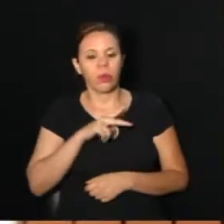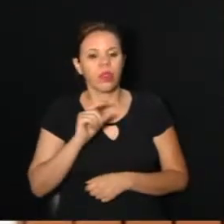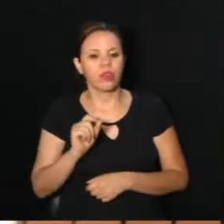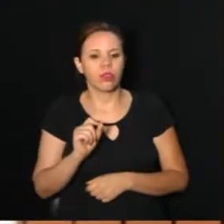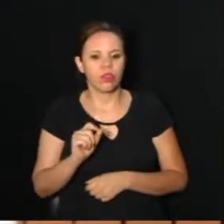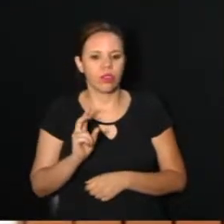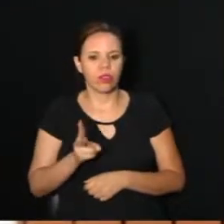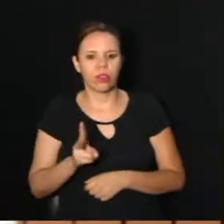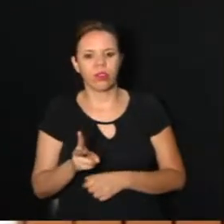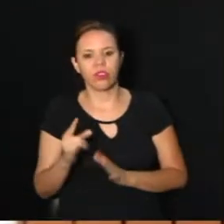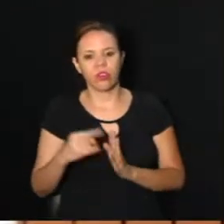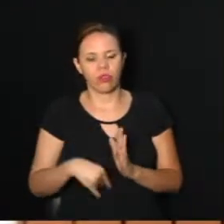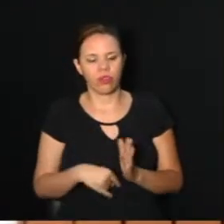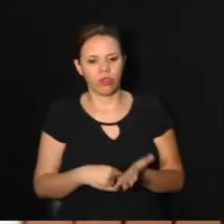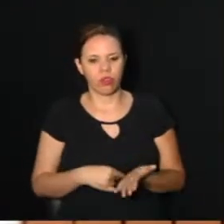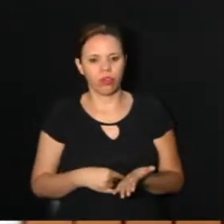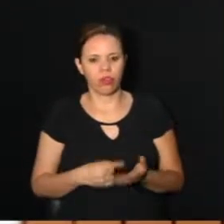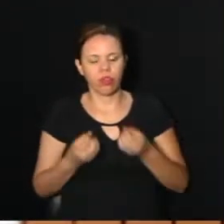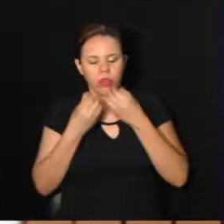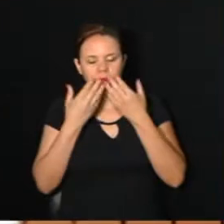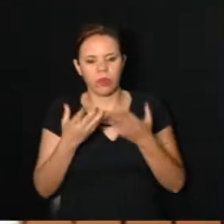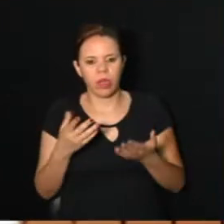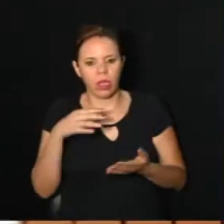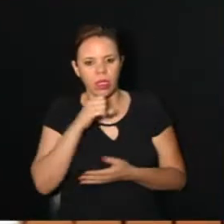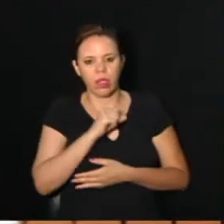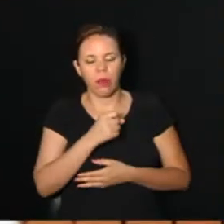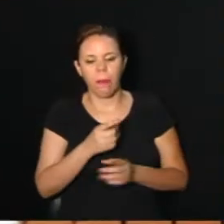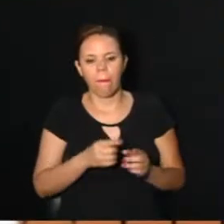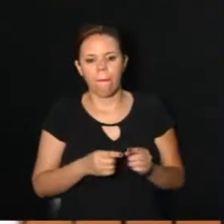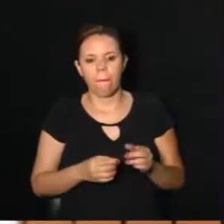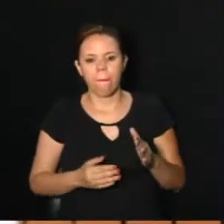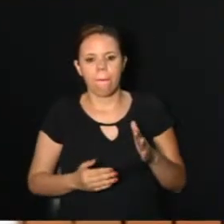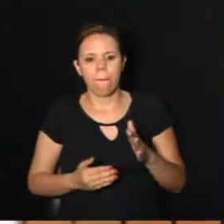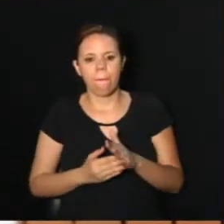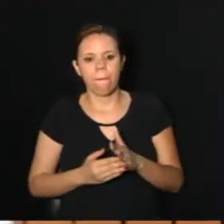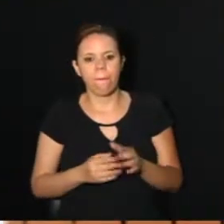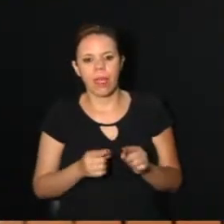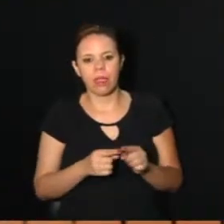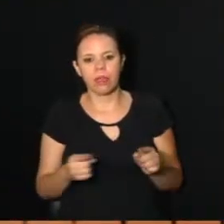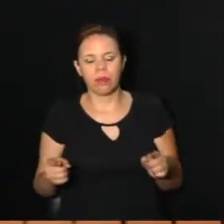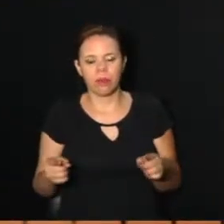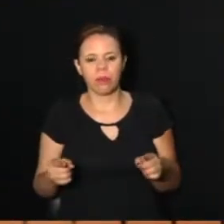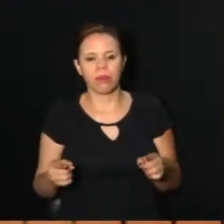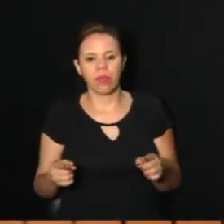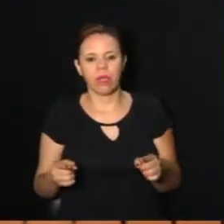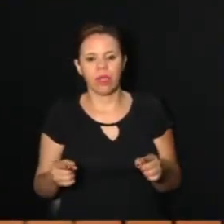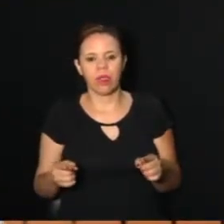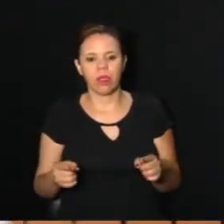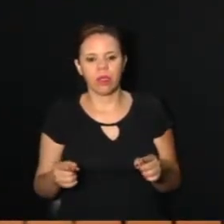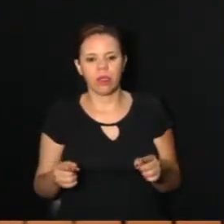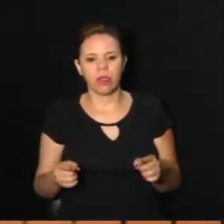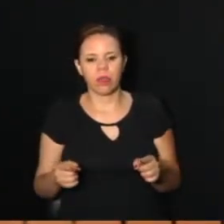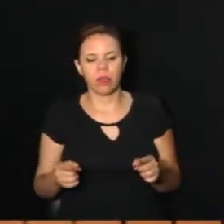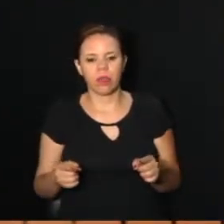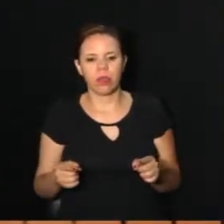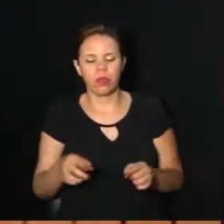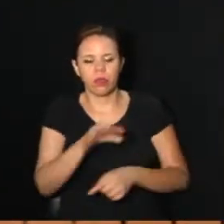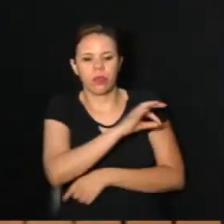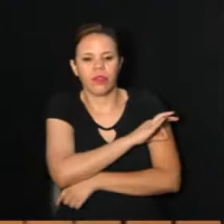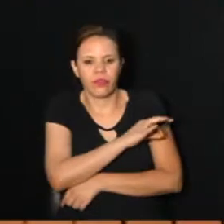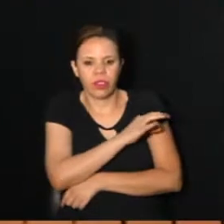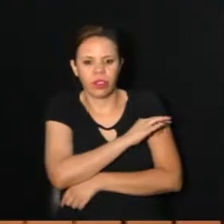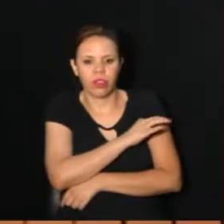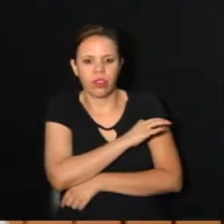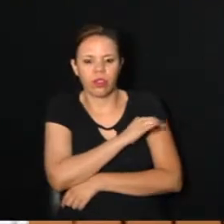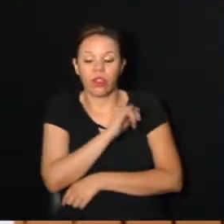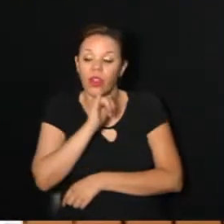será cientificado expressa imediatamente no prazo máximo estipulado pela lei. Então, tem que partir do poder público a